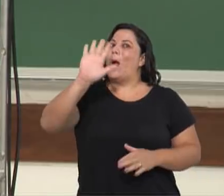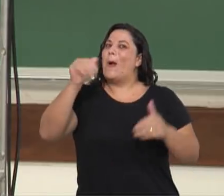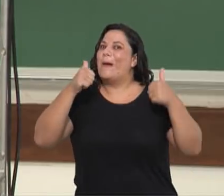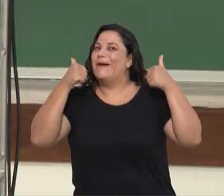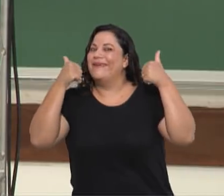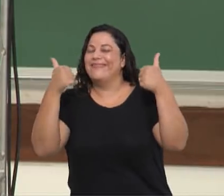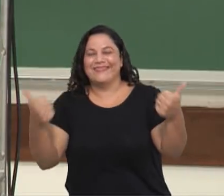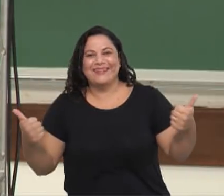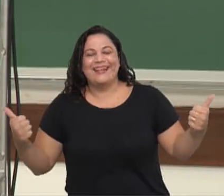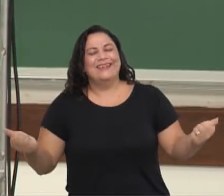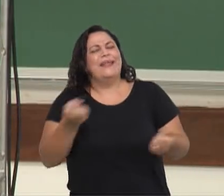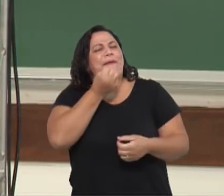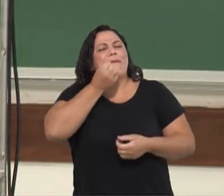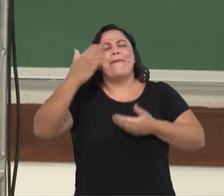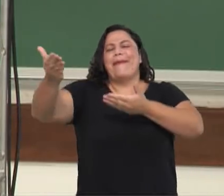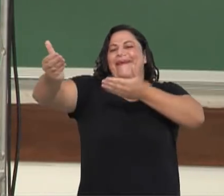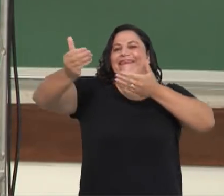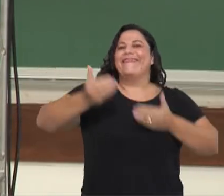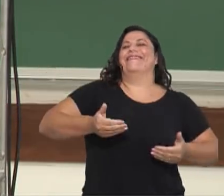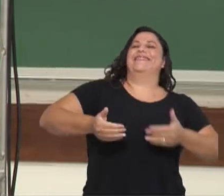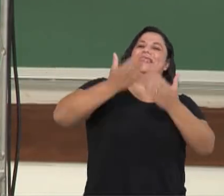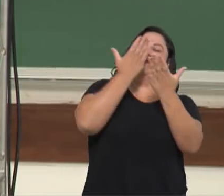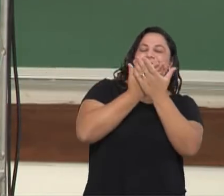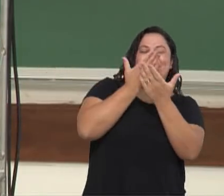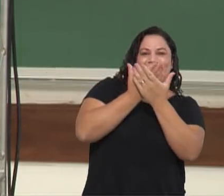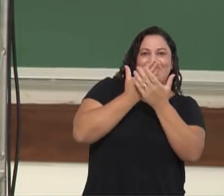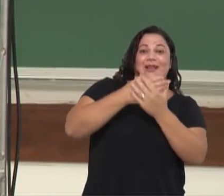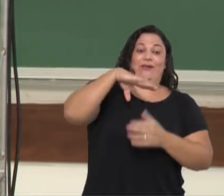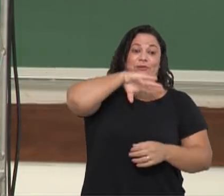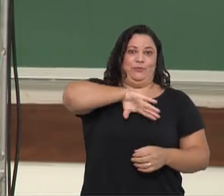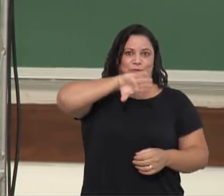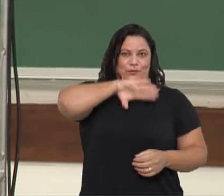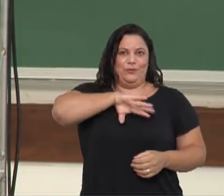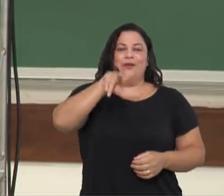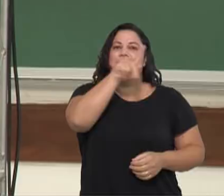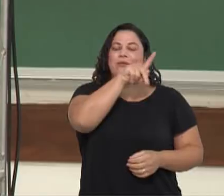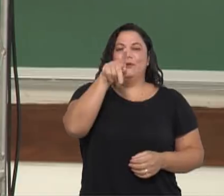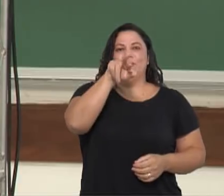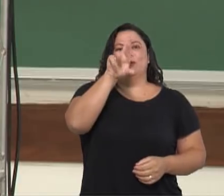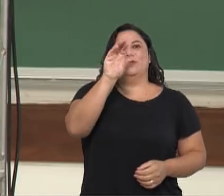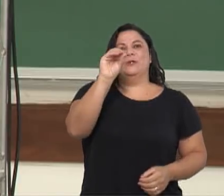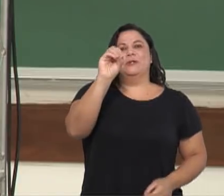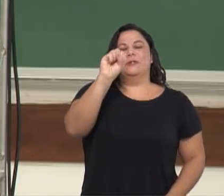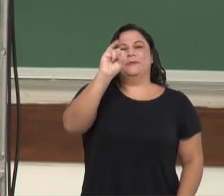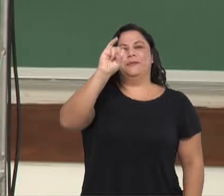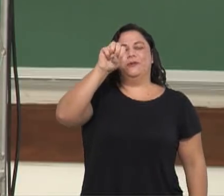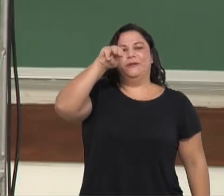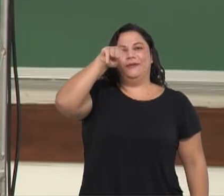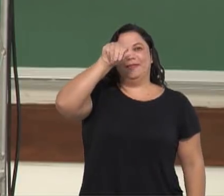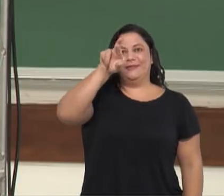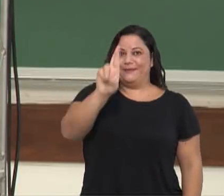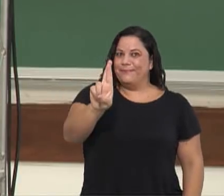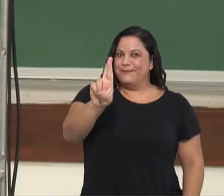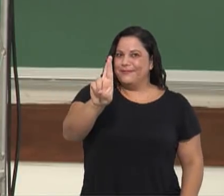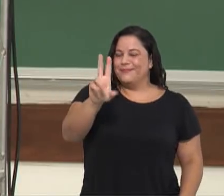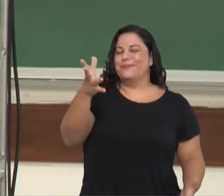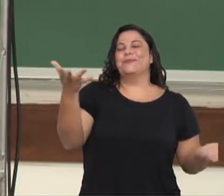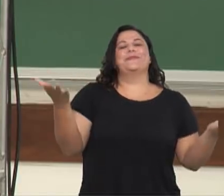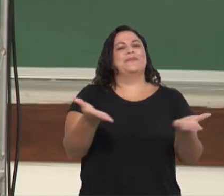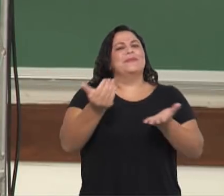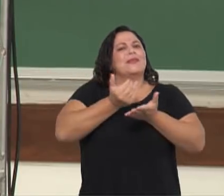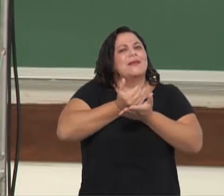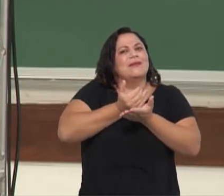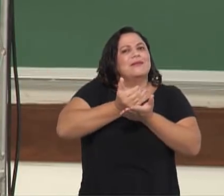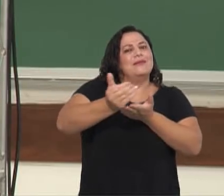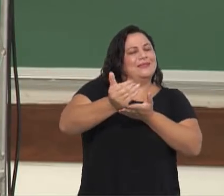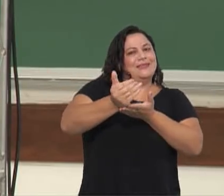Olá, sejam bem-vindos a mais uma aula de língua portuguesa. Eu sou a professora Rosimar e vamos dar início